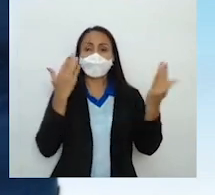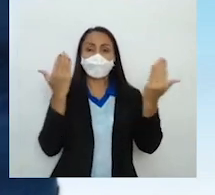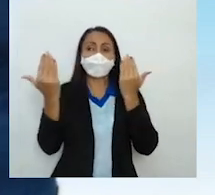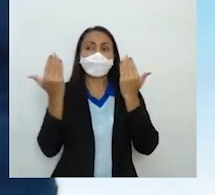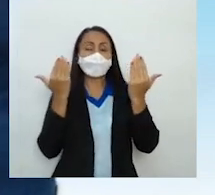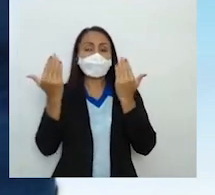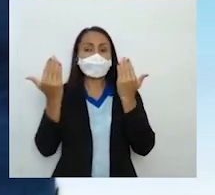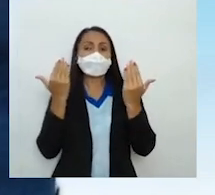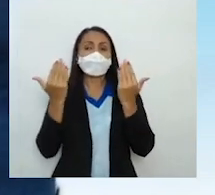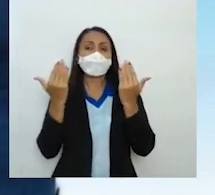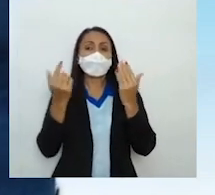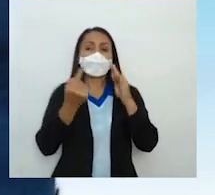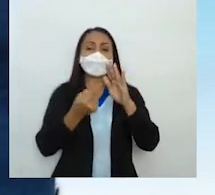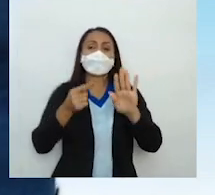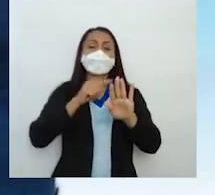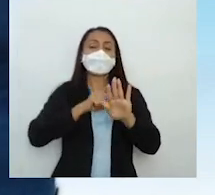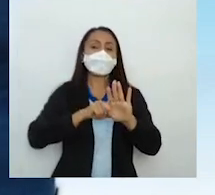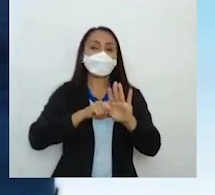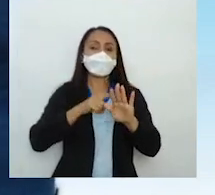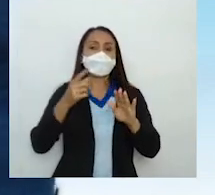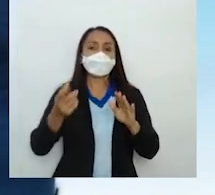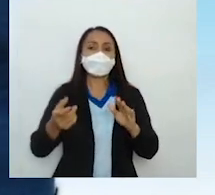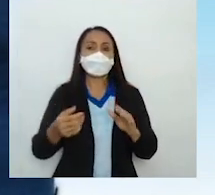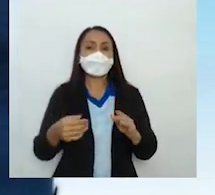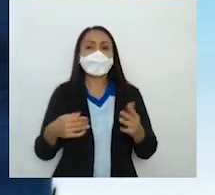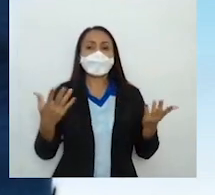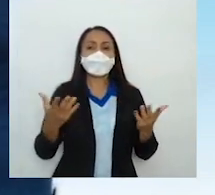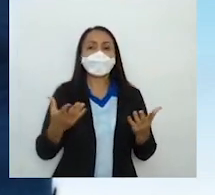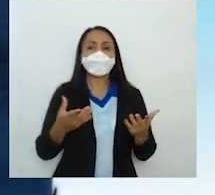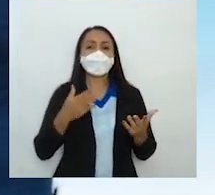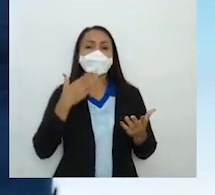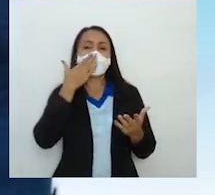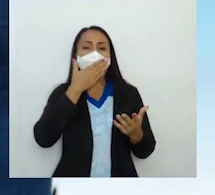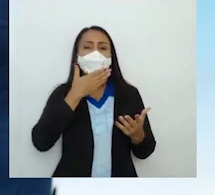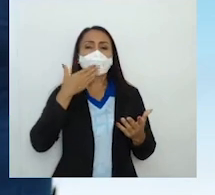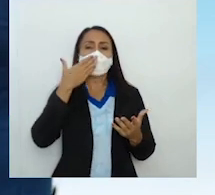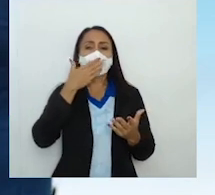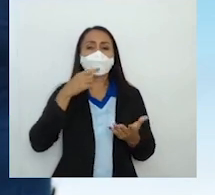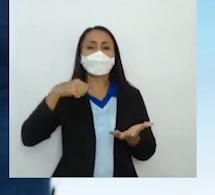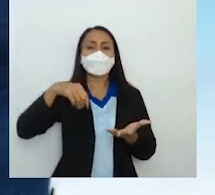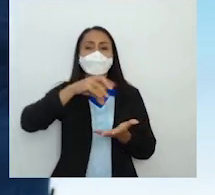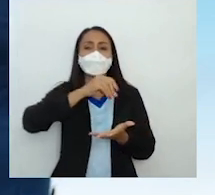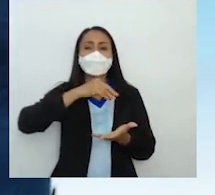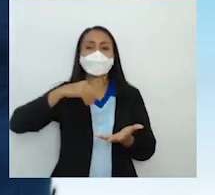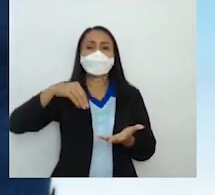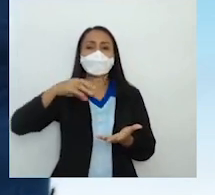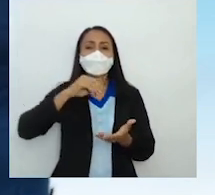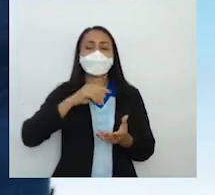a metáfora que ele diz que é o seguinte, que o doce açúcar, ele é feito com suor e com sangue do escravo. Vê só